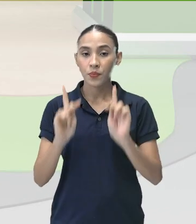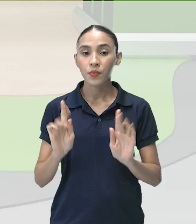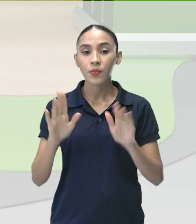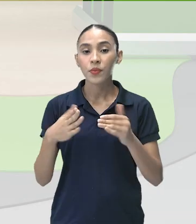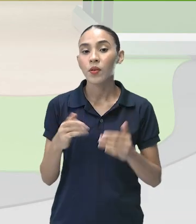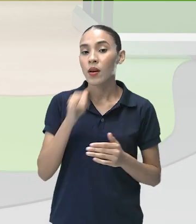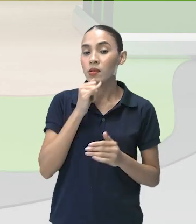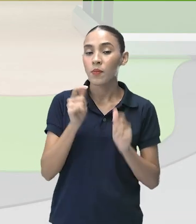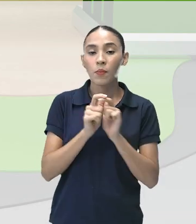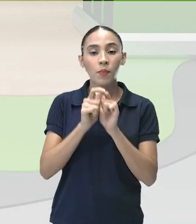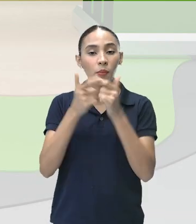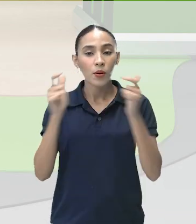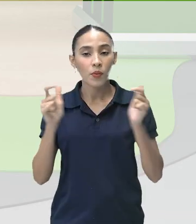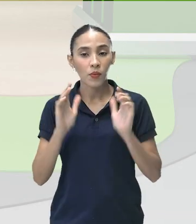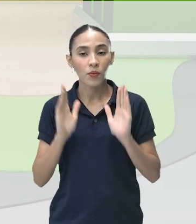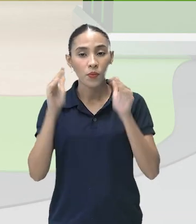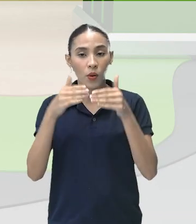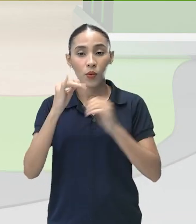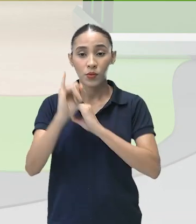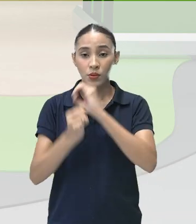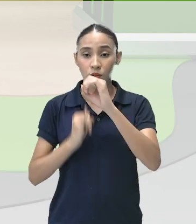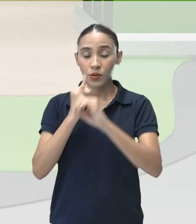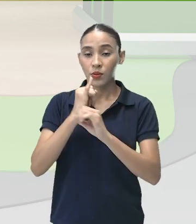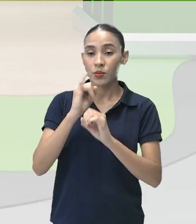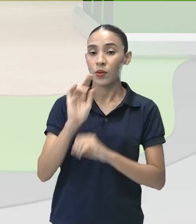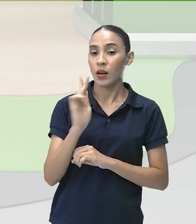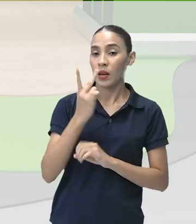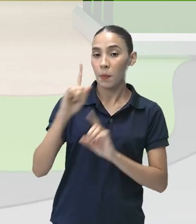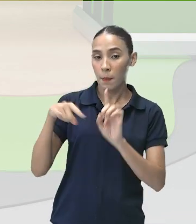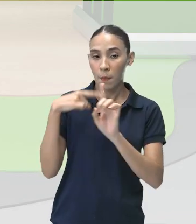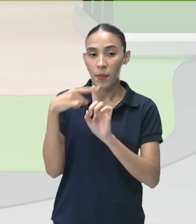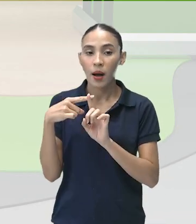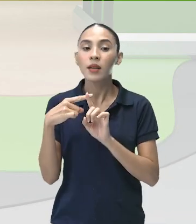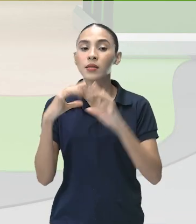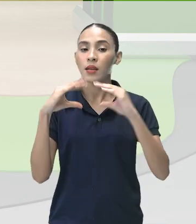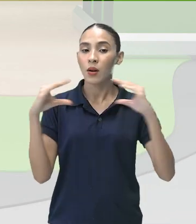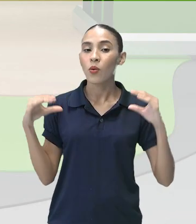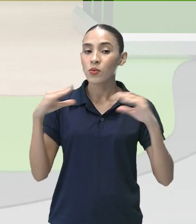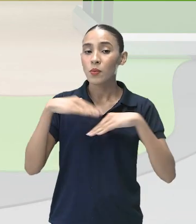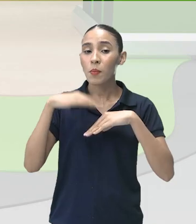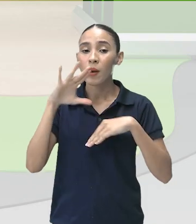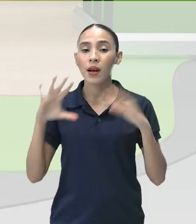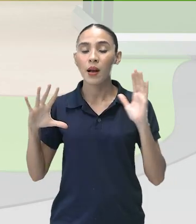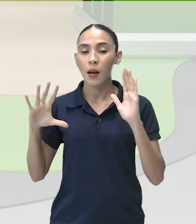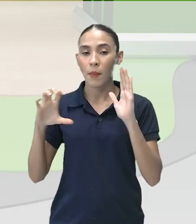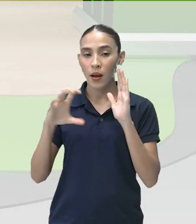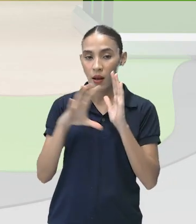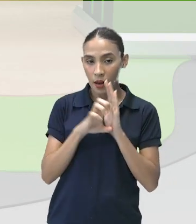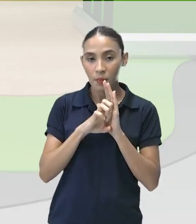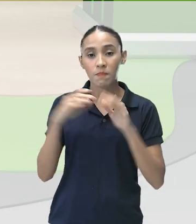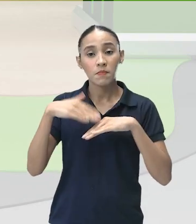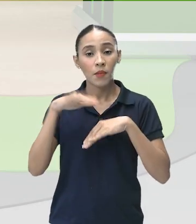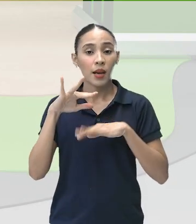Assim, quanto maior a concentração de íons H+, nesse meio aquoso, mais ácido será a